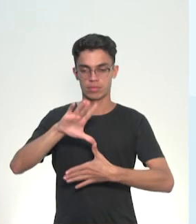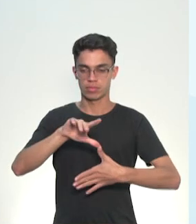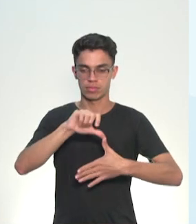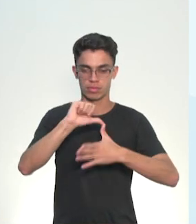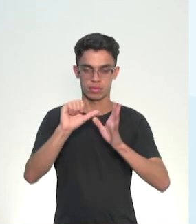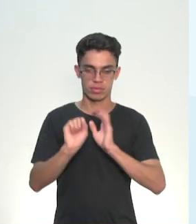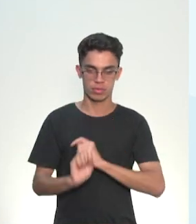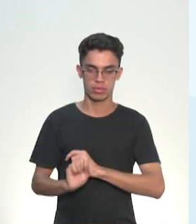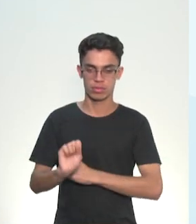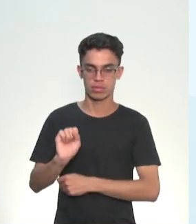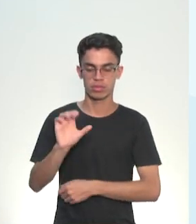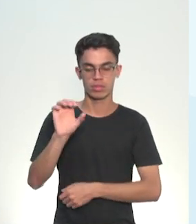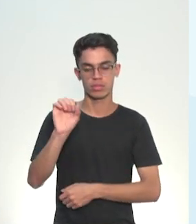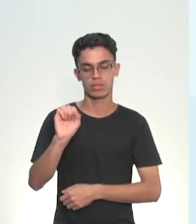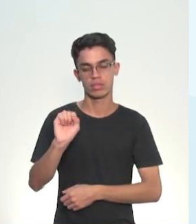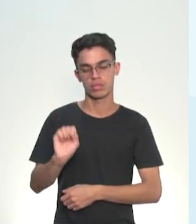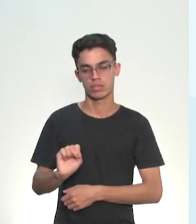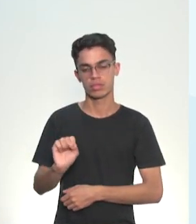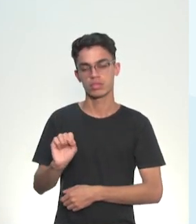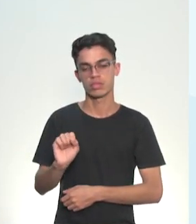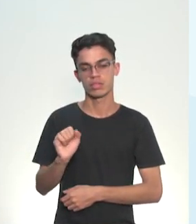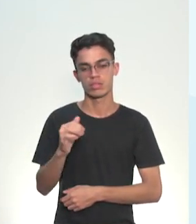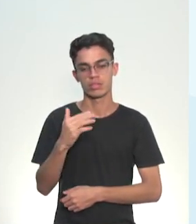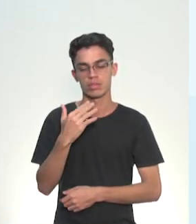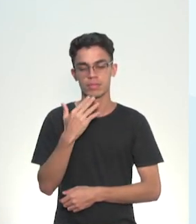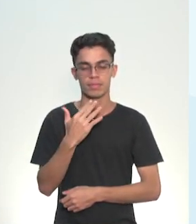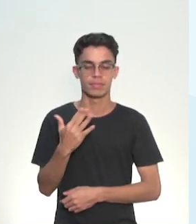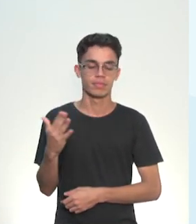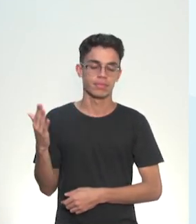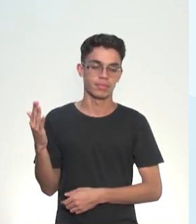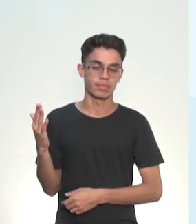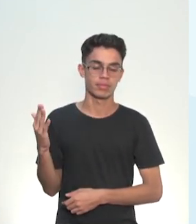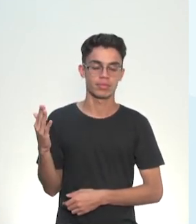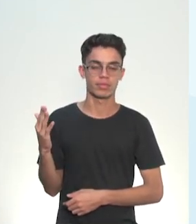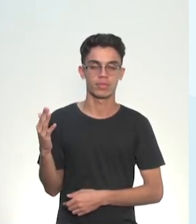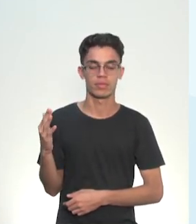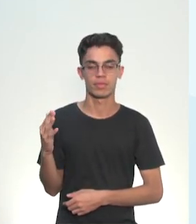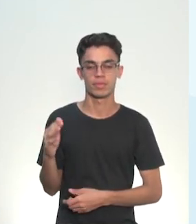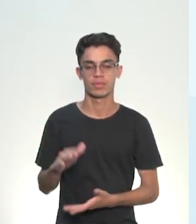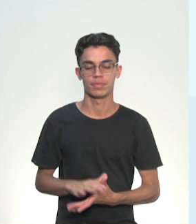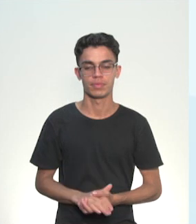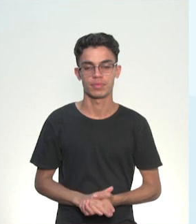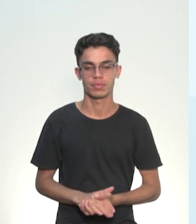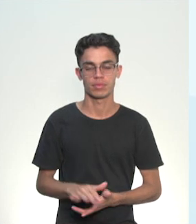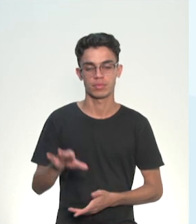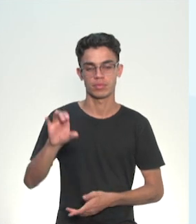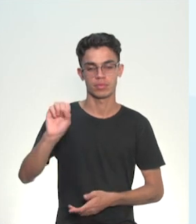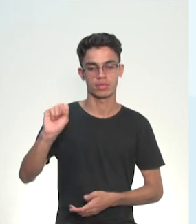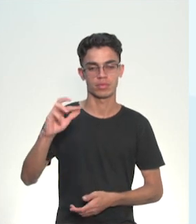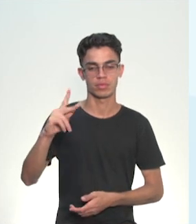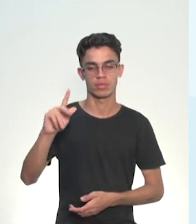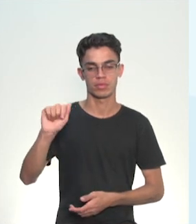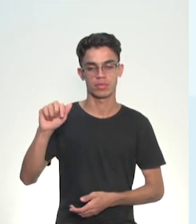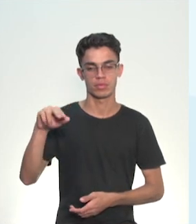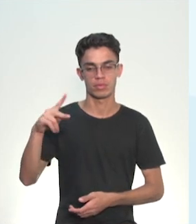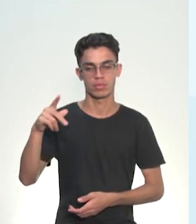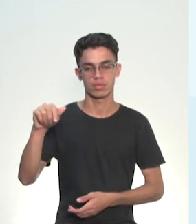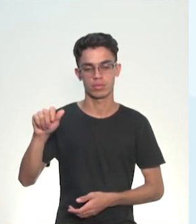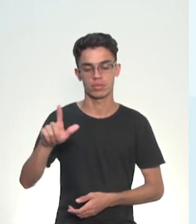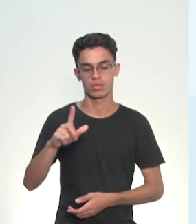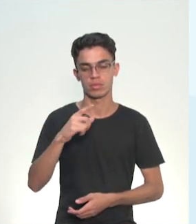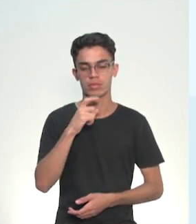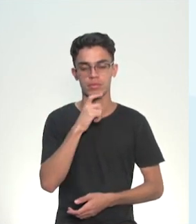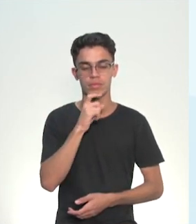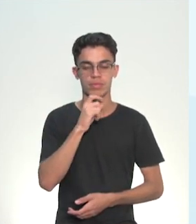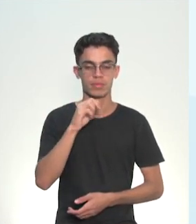Espanha, né, pegando aí boa parte do território aí, né, na sua formação colonial, né, e nós temos em verde